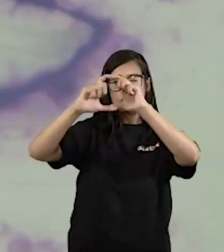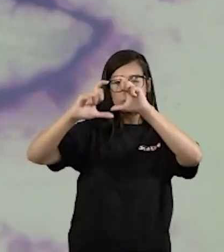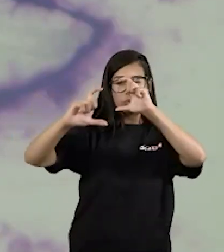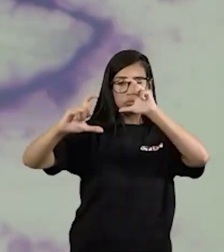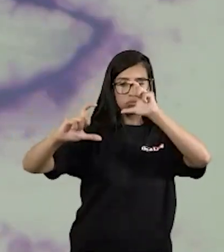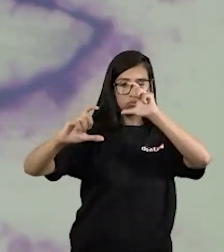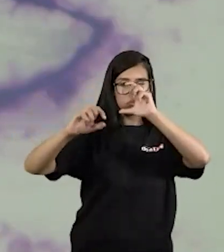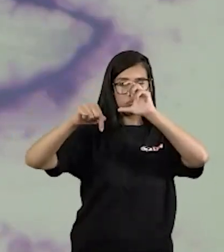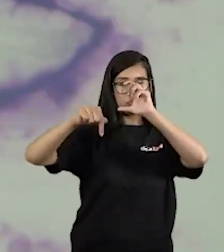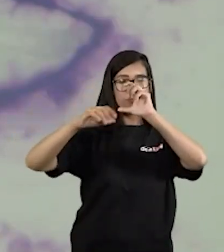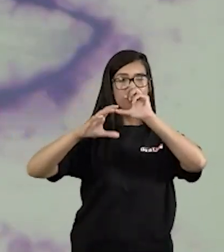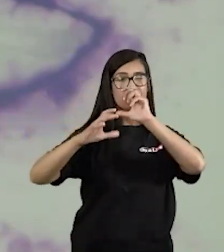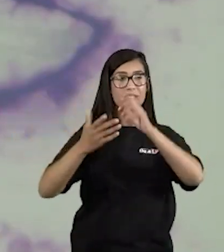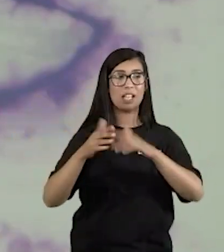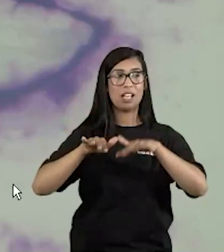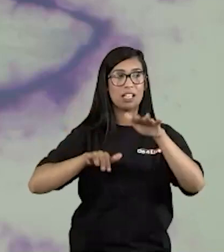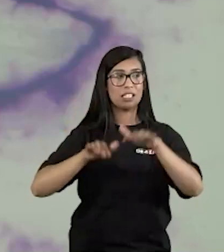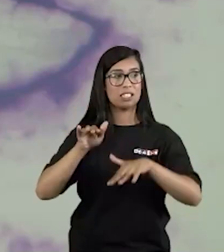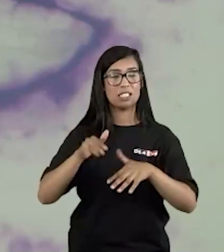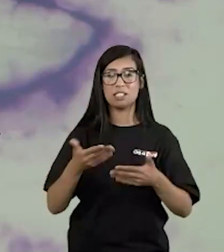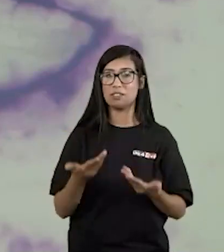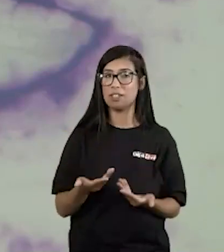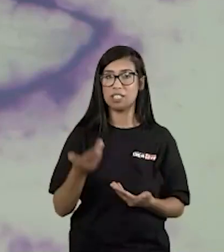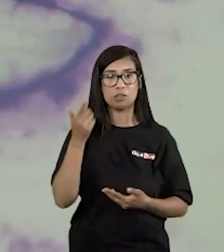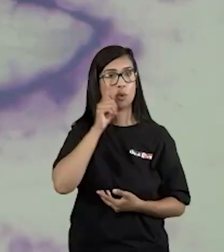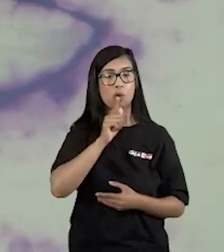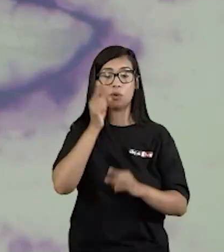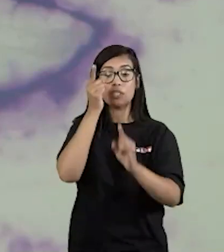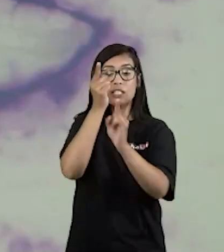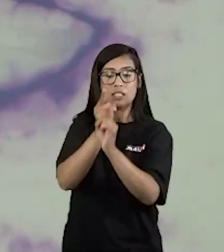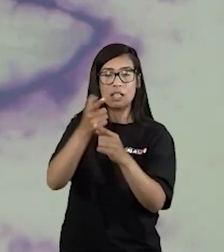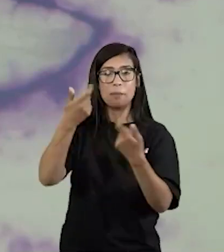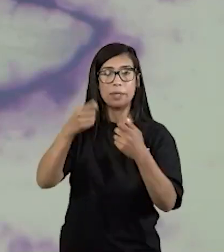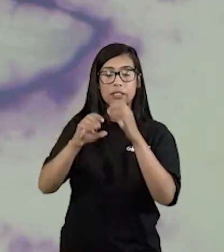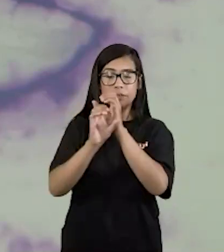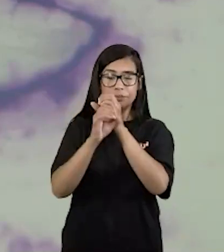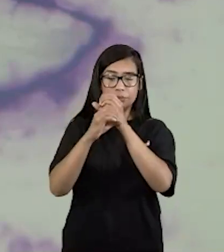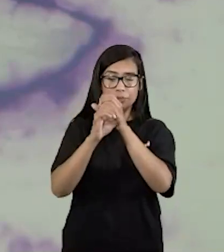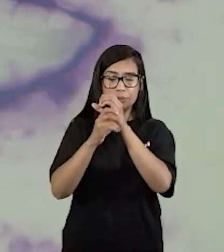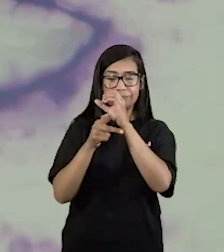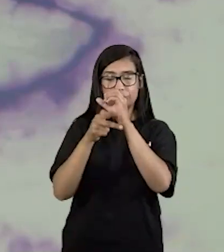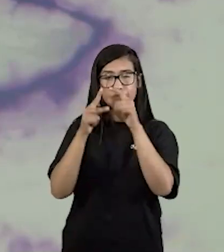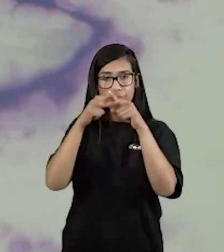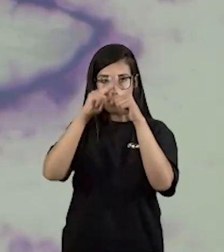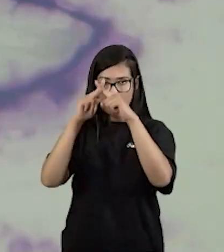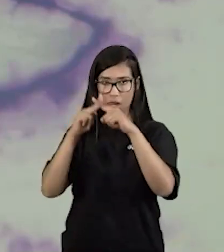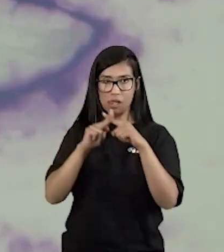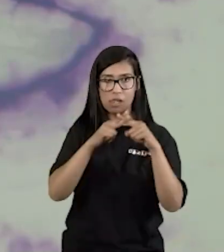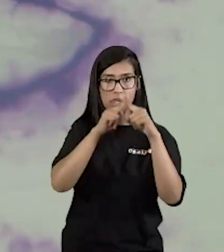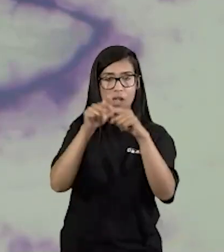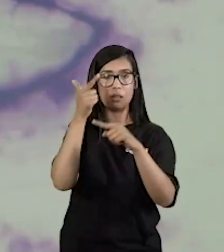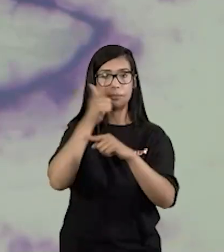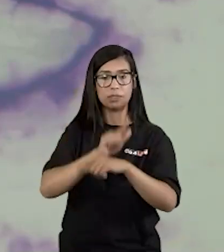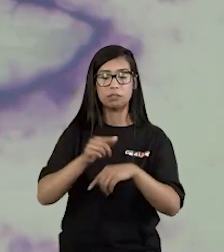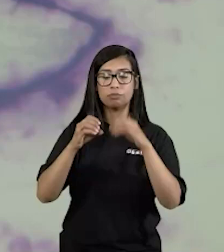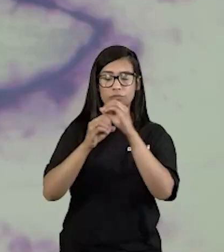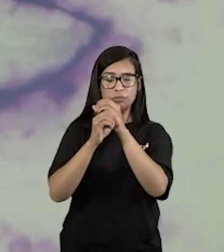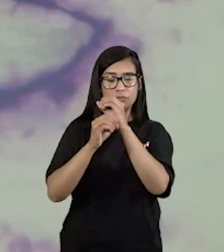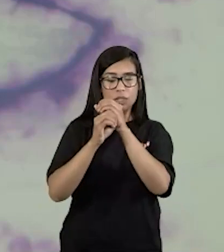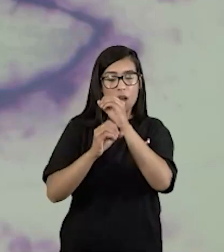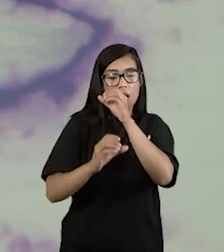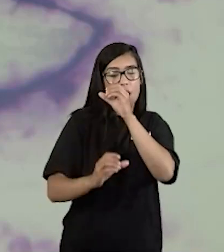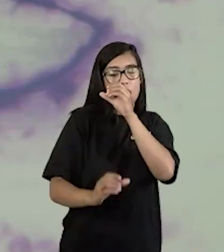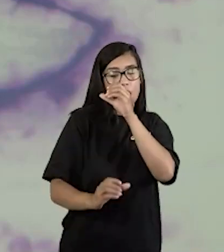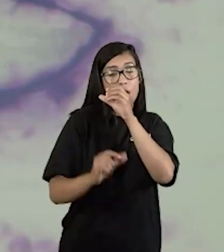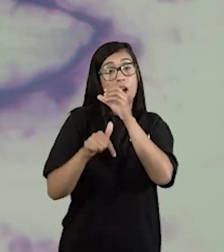o Demodex todo, né, aqui na lâmina. Então, através da citologia também é possível. Exame parasitológico,